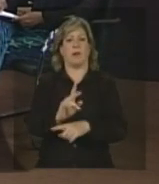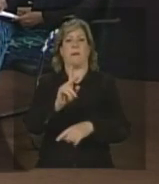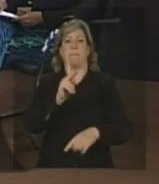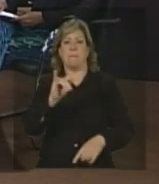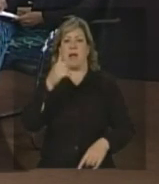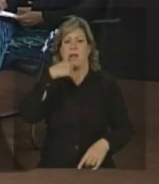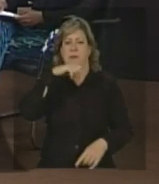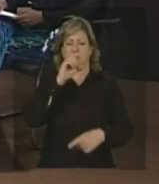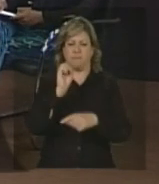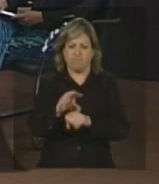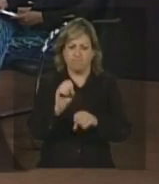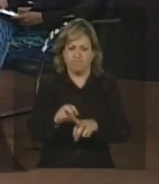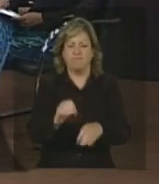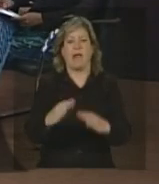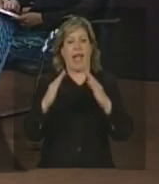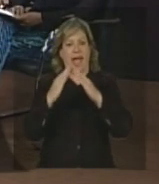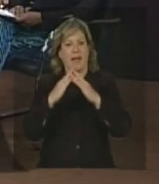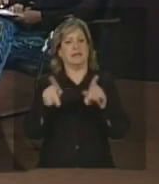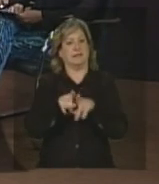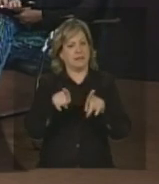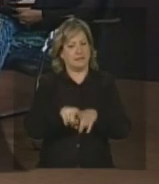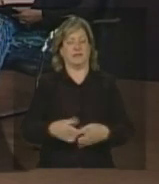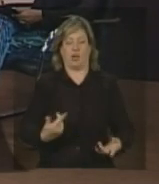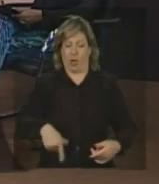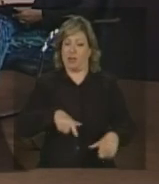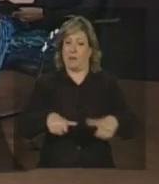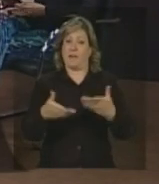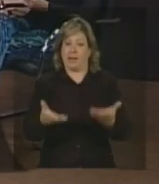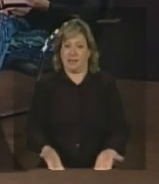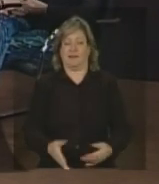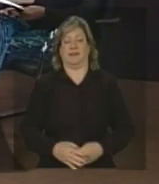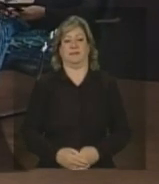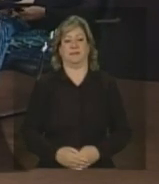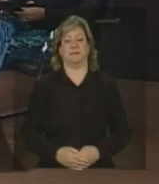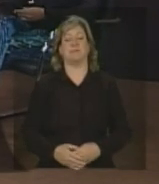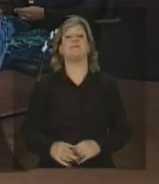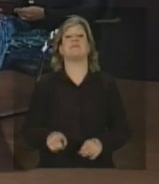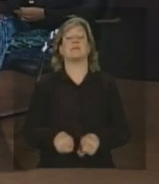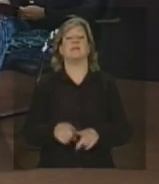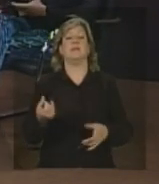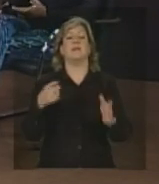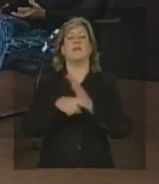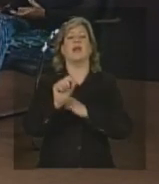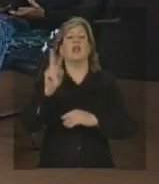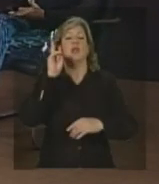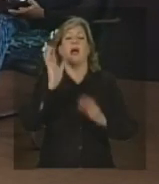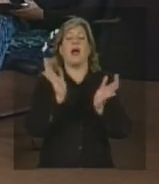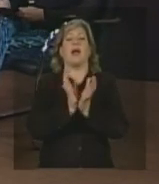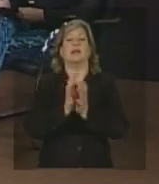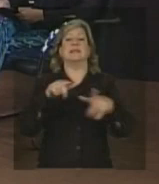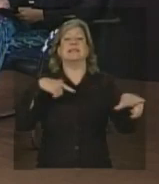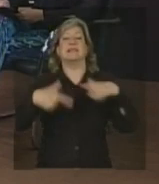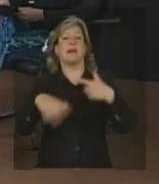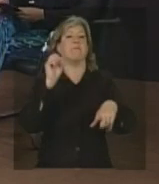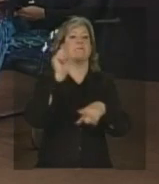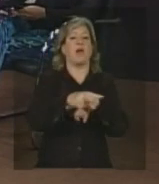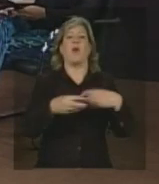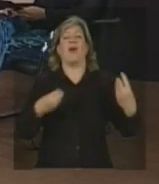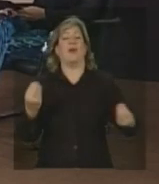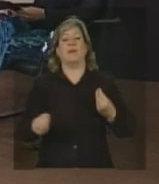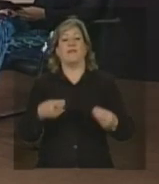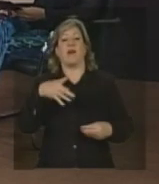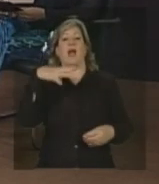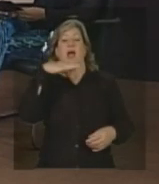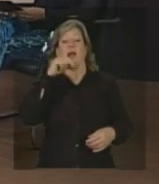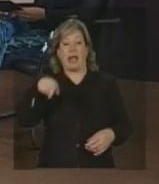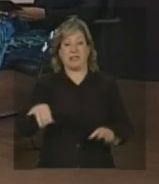bom atendimento educacional. E é para isso que a gente trabalha. Na área, por exemplo, de trabalho, Mário, o que, que você considera aí que o